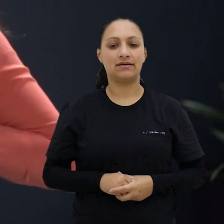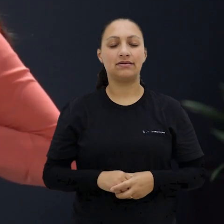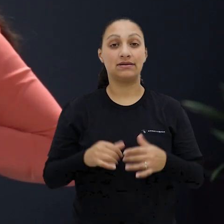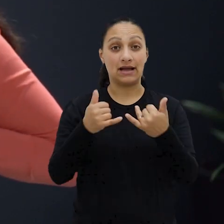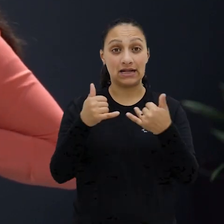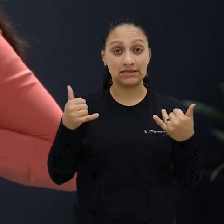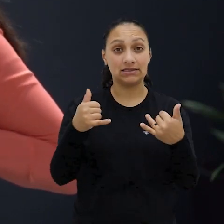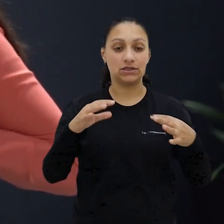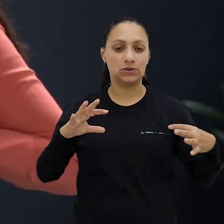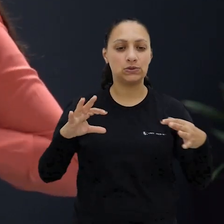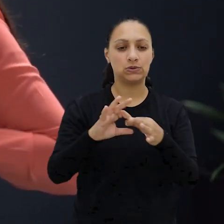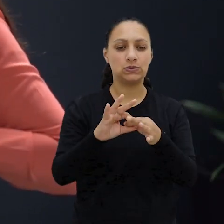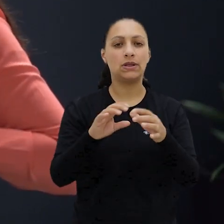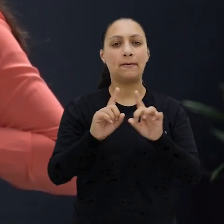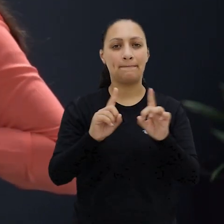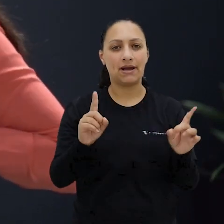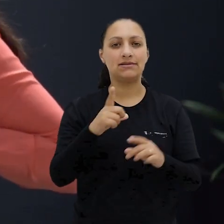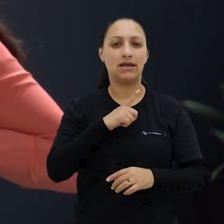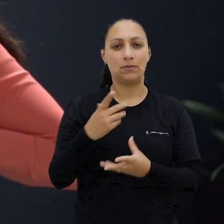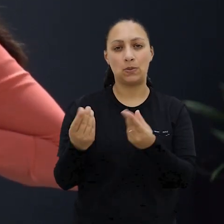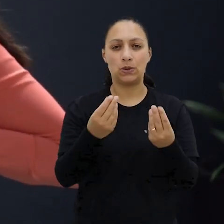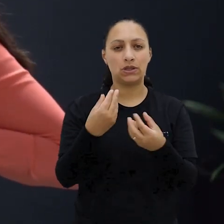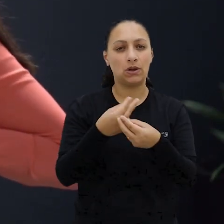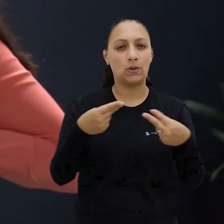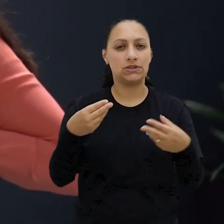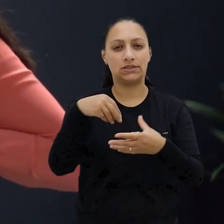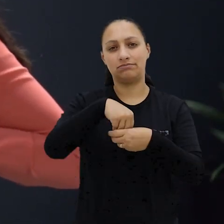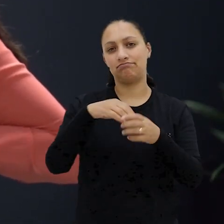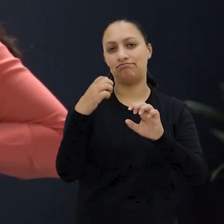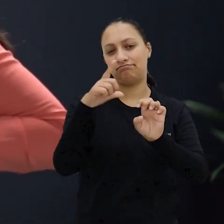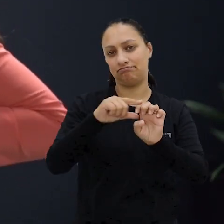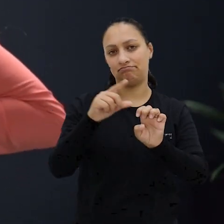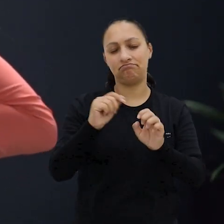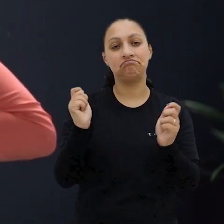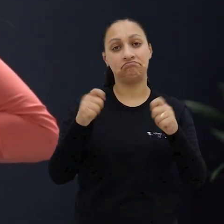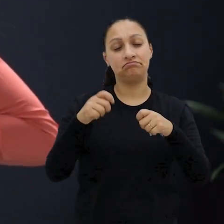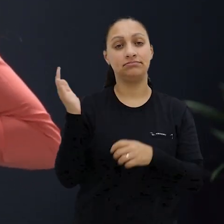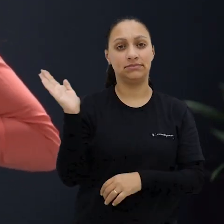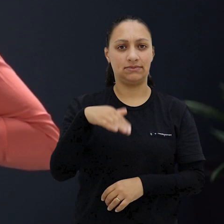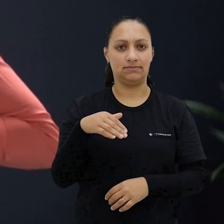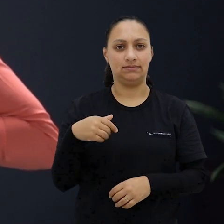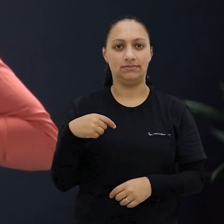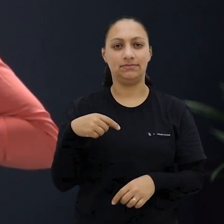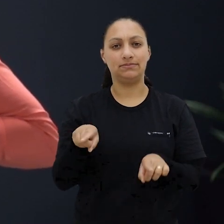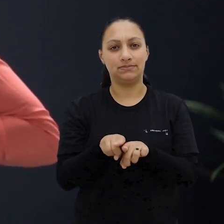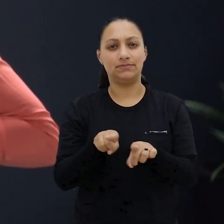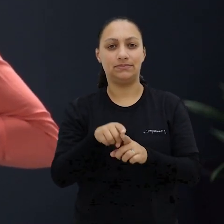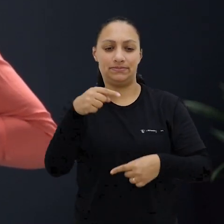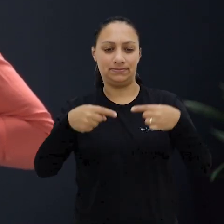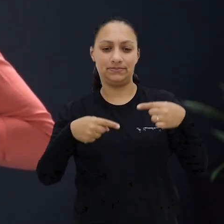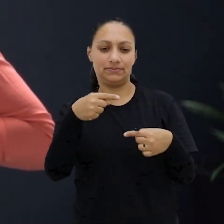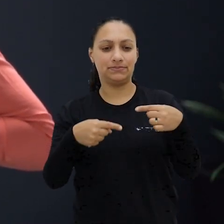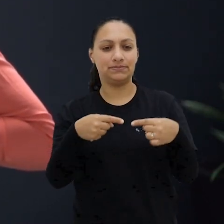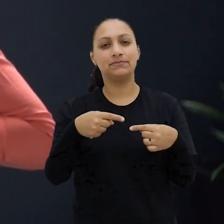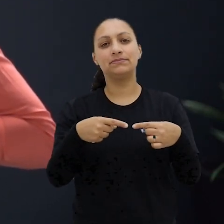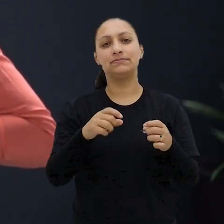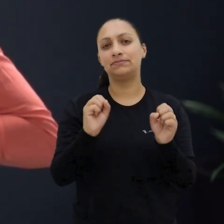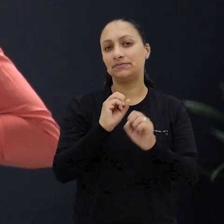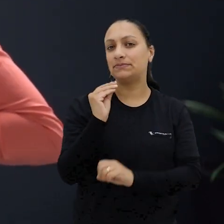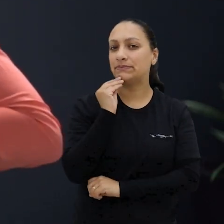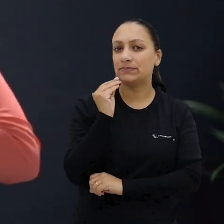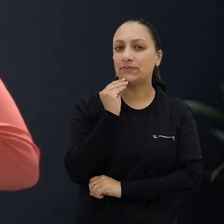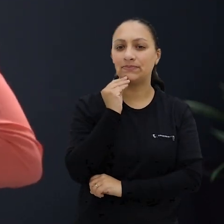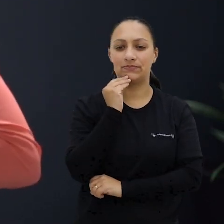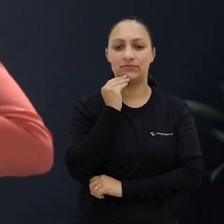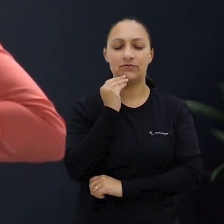a linha que nos une, mas existe muita coisa dentro do empreendedorismo que a gente pode trazer para cá, dessa discussão, que